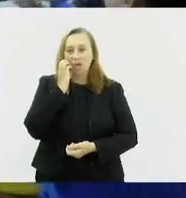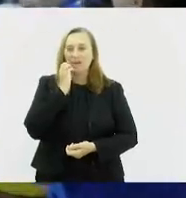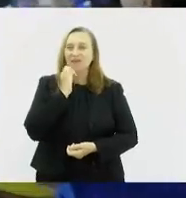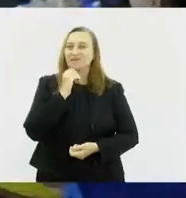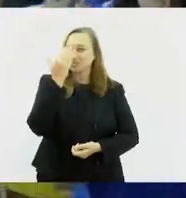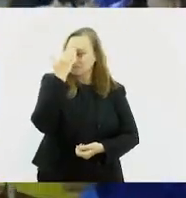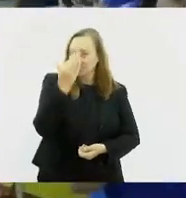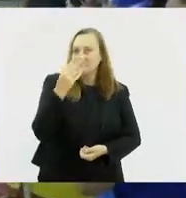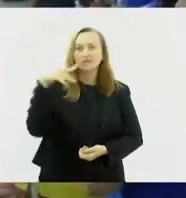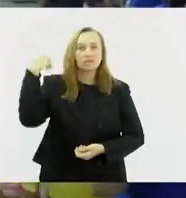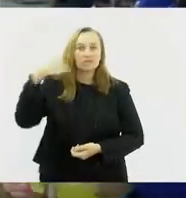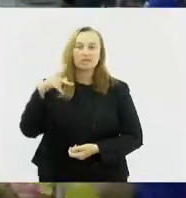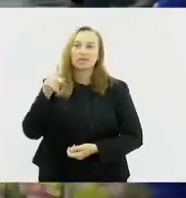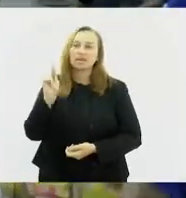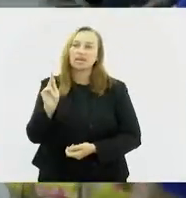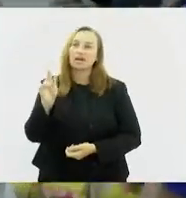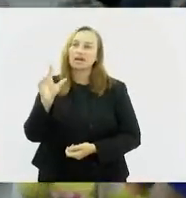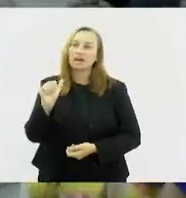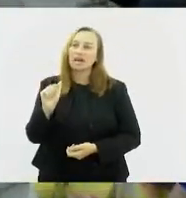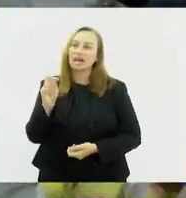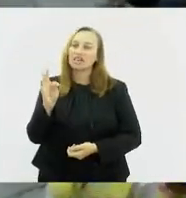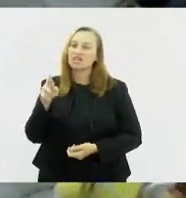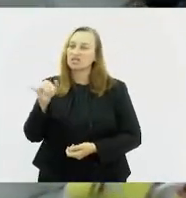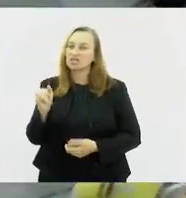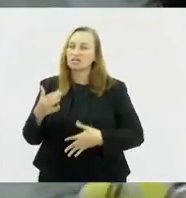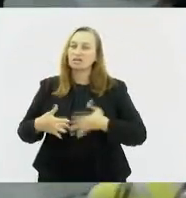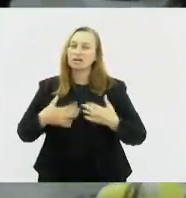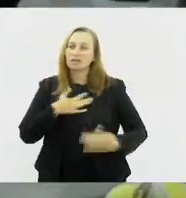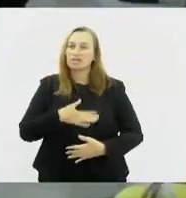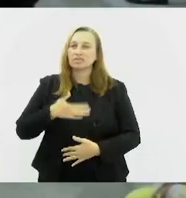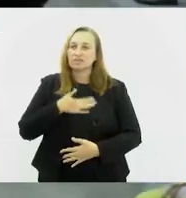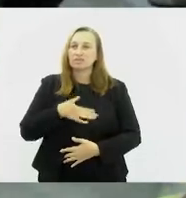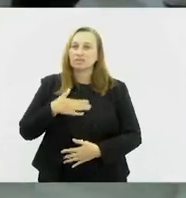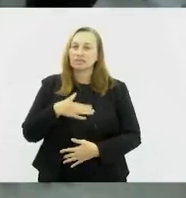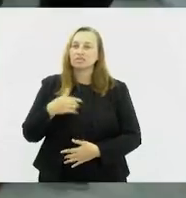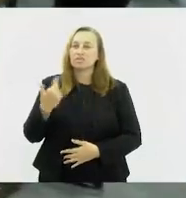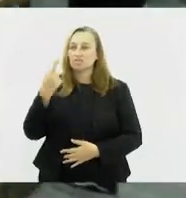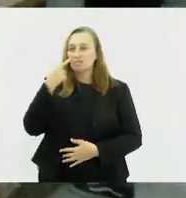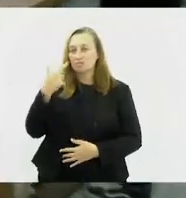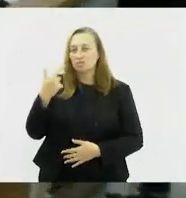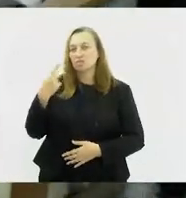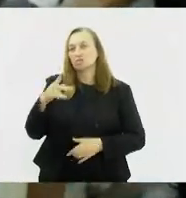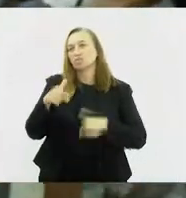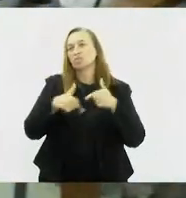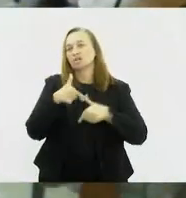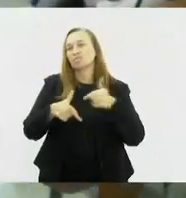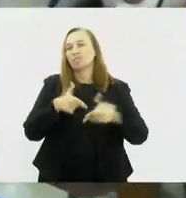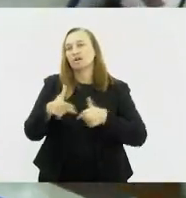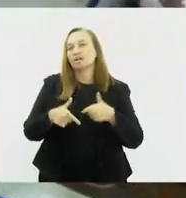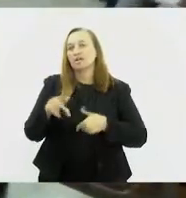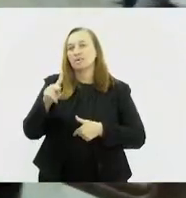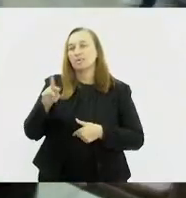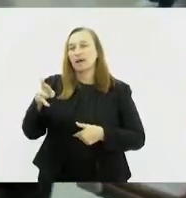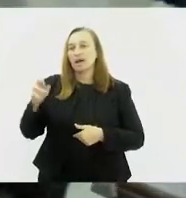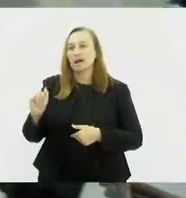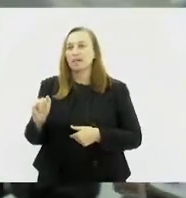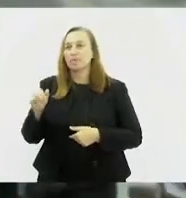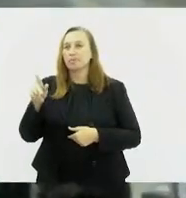Obrigado, vereadora Kátia. Realmente é um prazer ver o seu trabalho em Barra do Piraí.